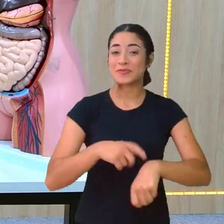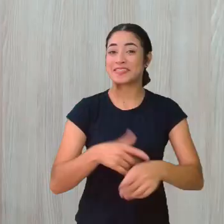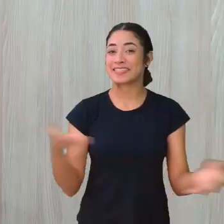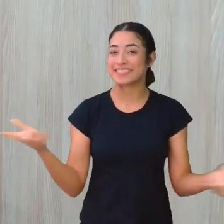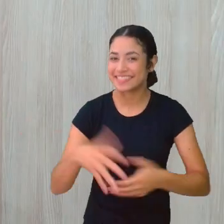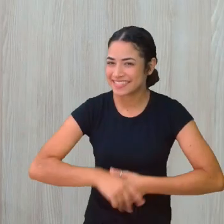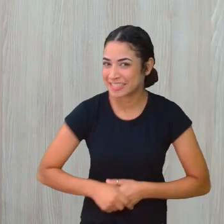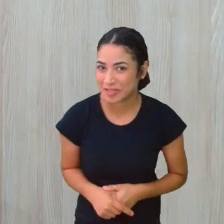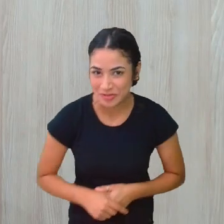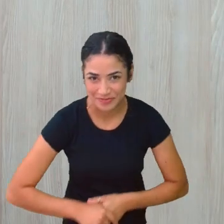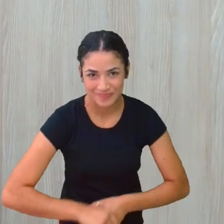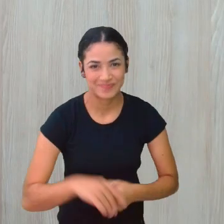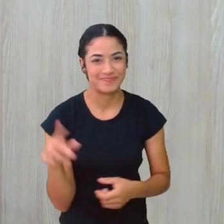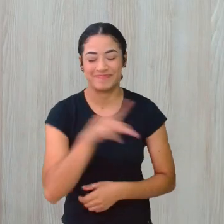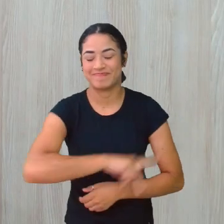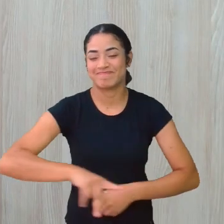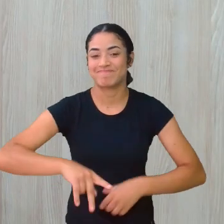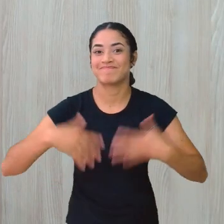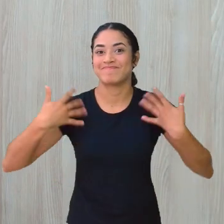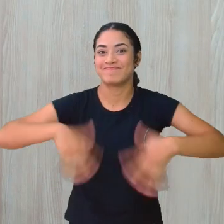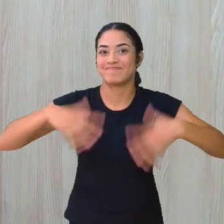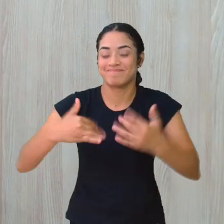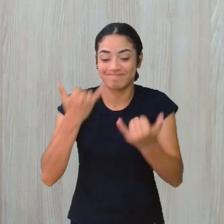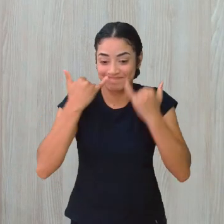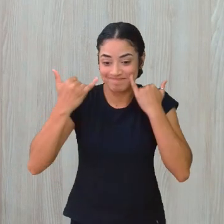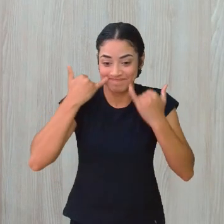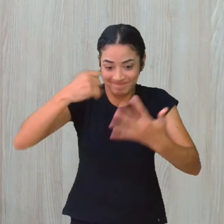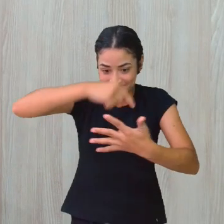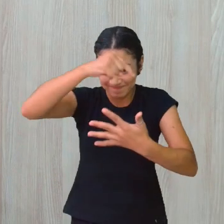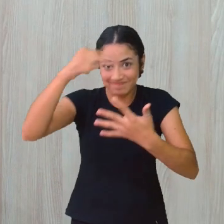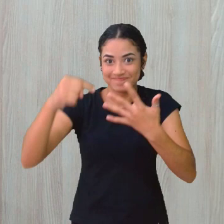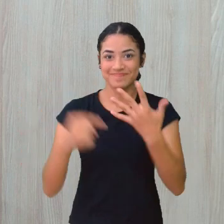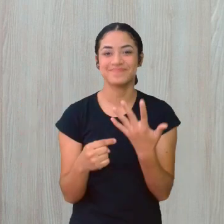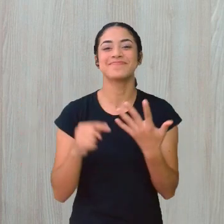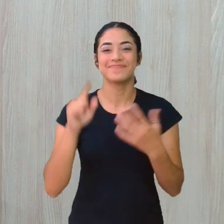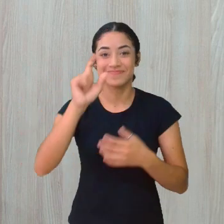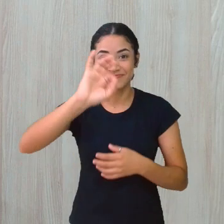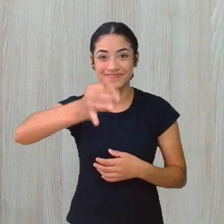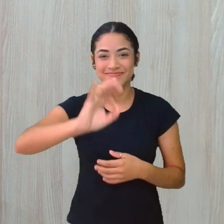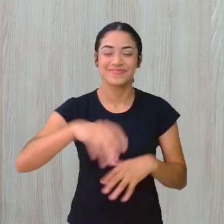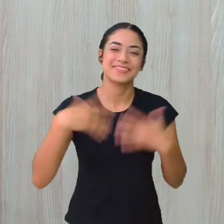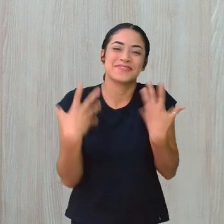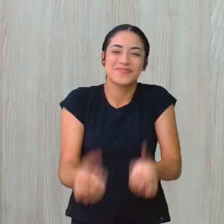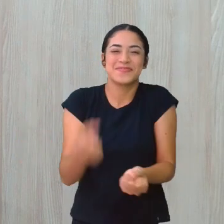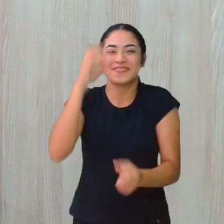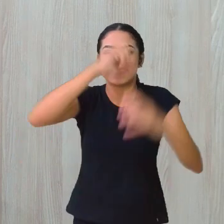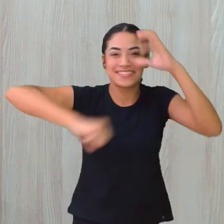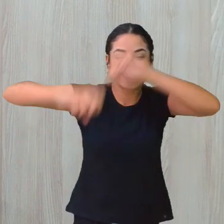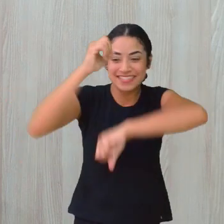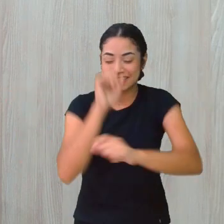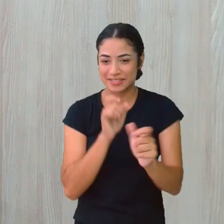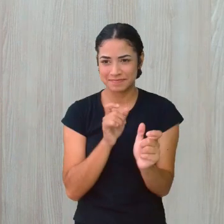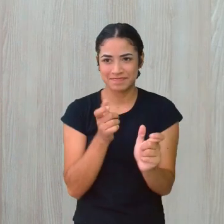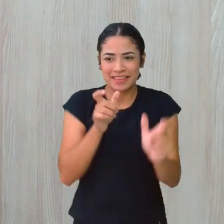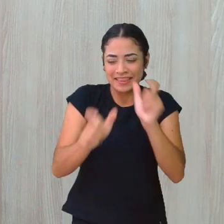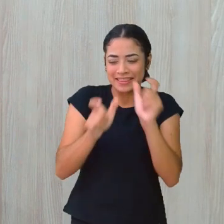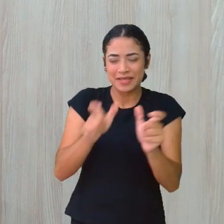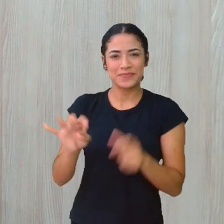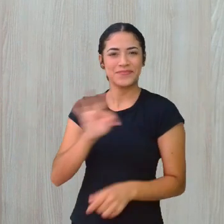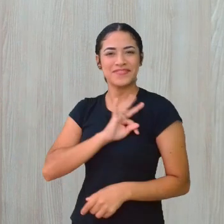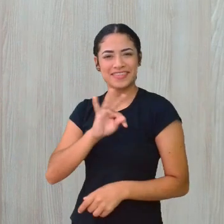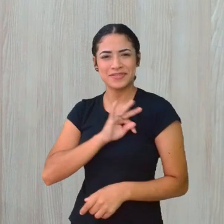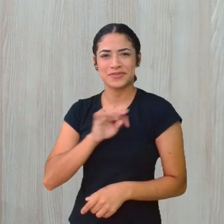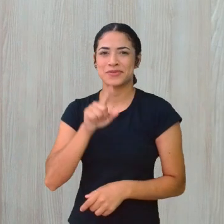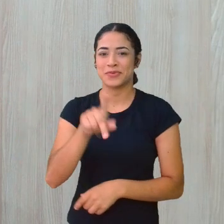conosco? Professora Isabel, muita informação, não é, minha gente? E aí, vamos aprender esses termos técnicos que só a